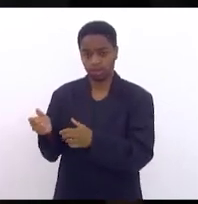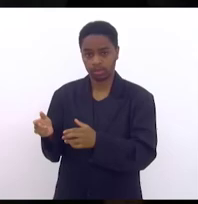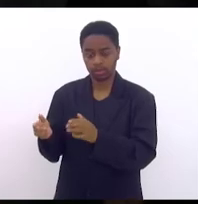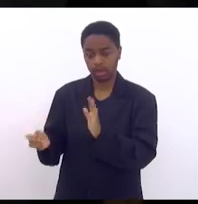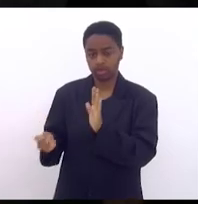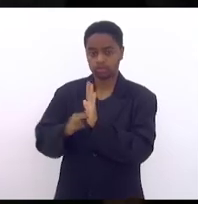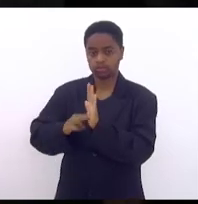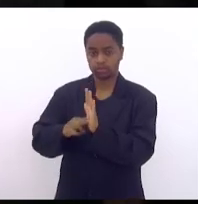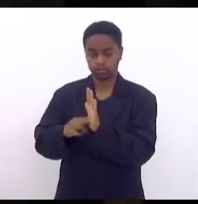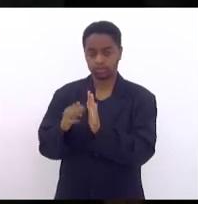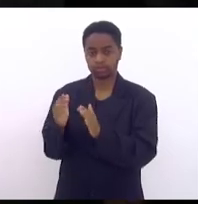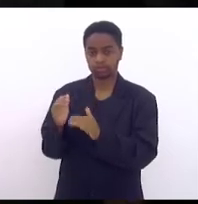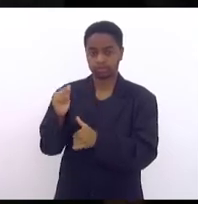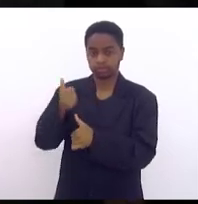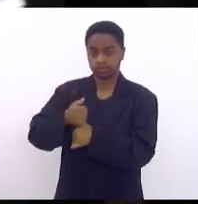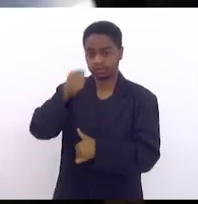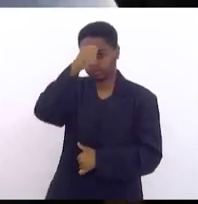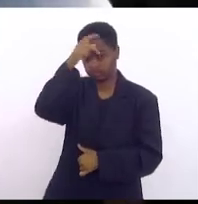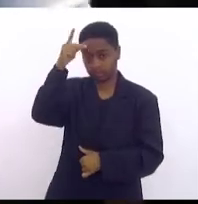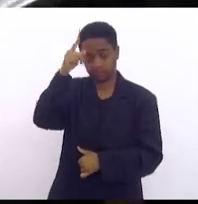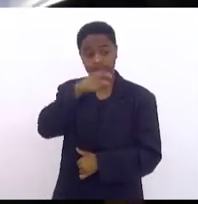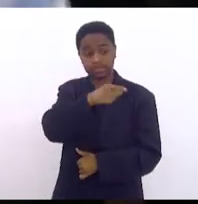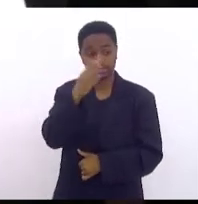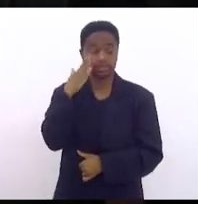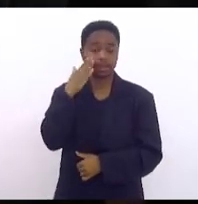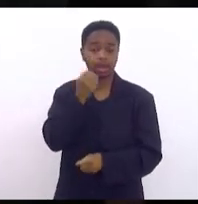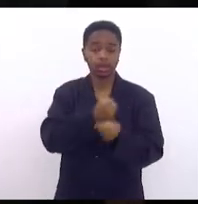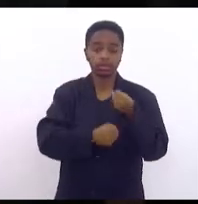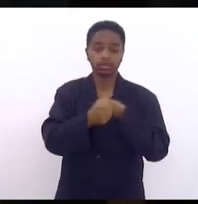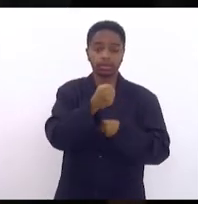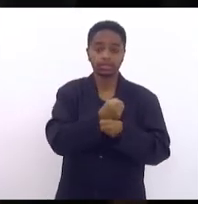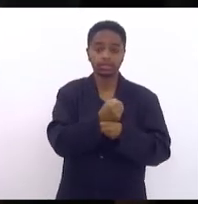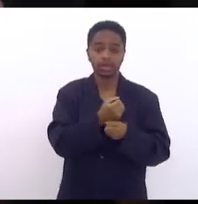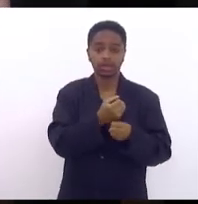Vossa Excelência sabe que o município de Campos recebeu ano passado mais de